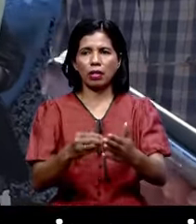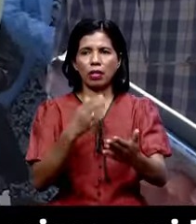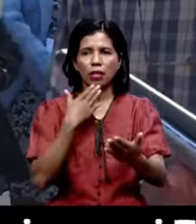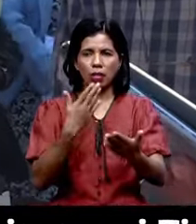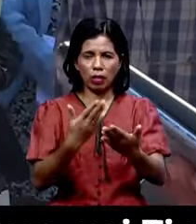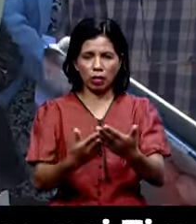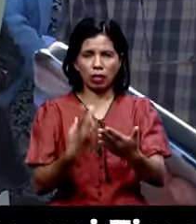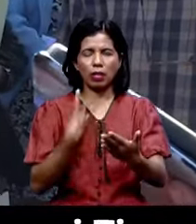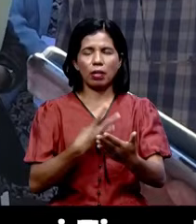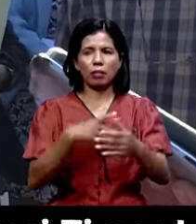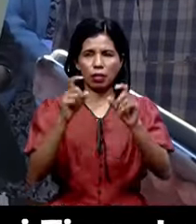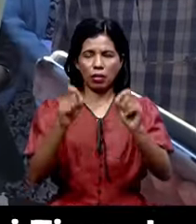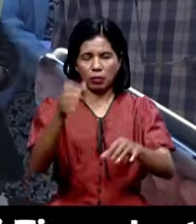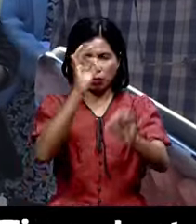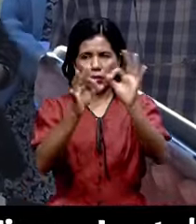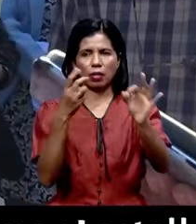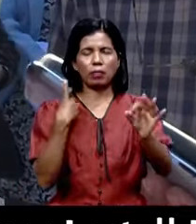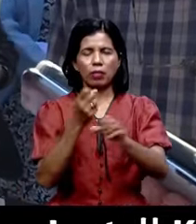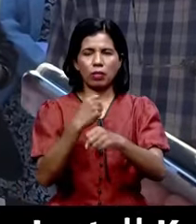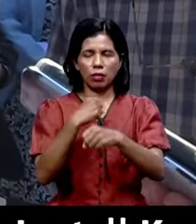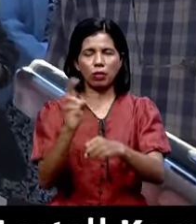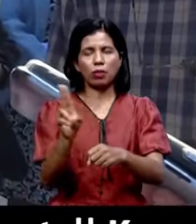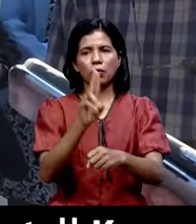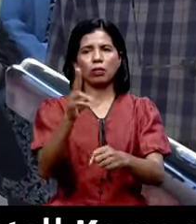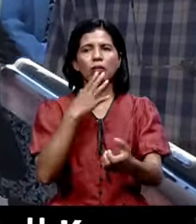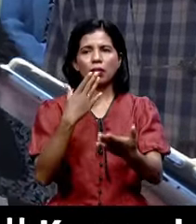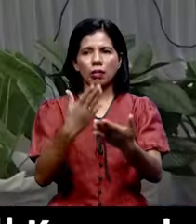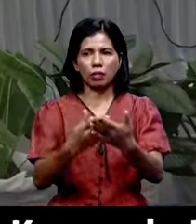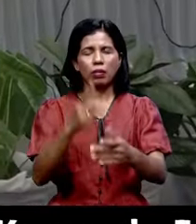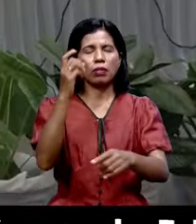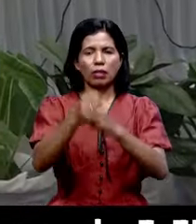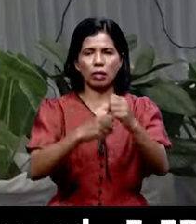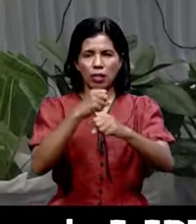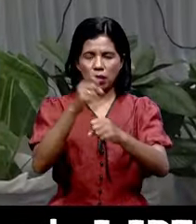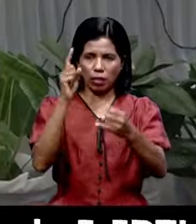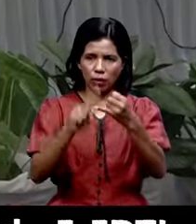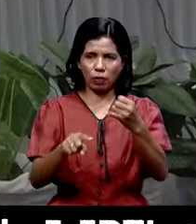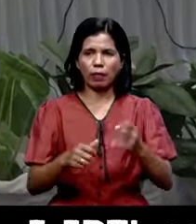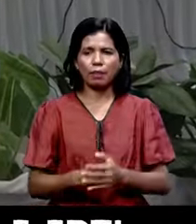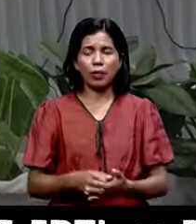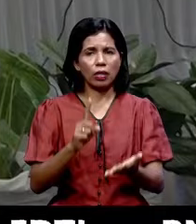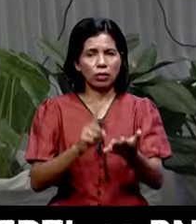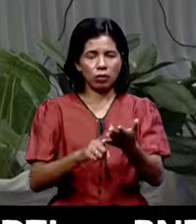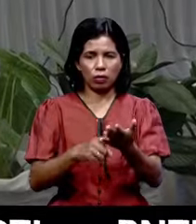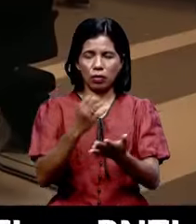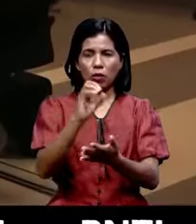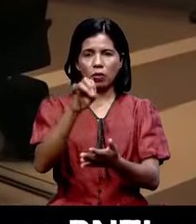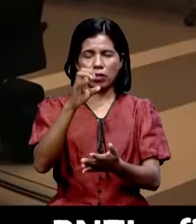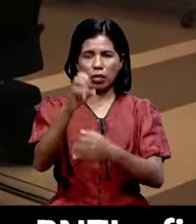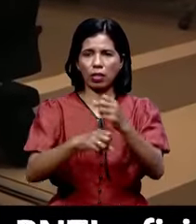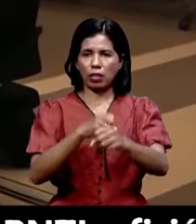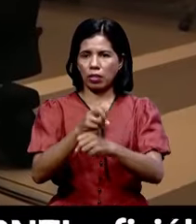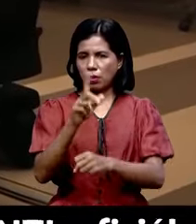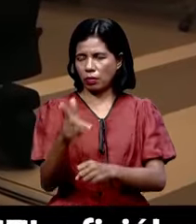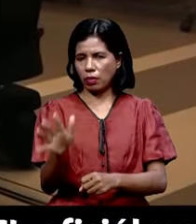obligation, então a minha fia que a minha execução se dia que teve, no fim do ano. E a discussão do Orçamento Geral Estado tinha reunido no